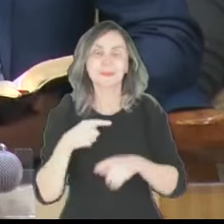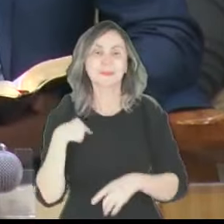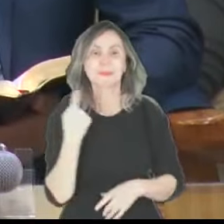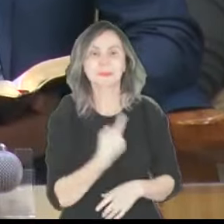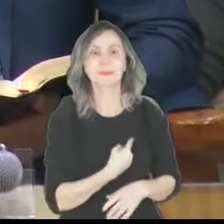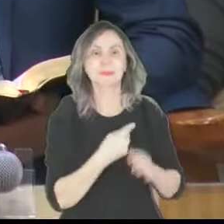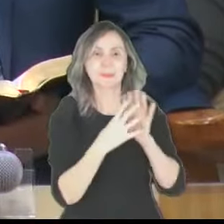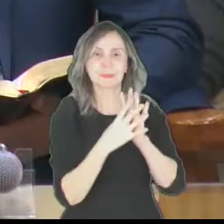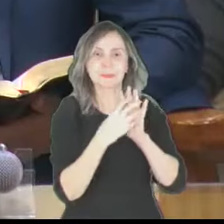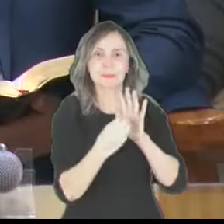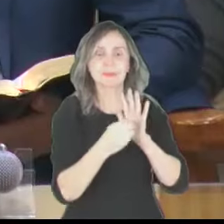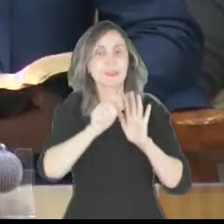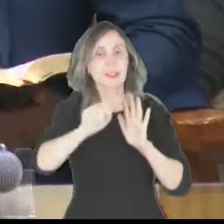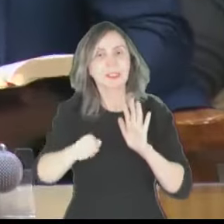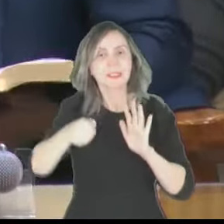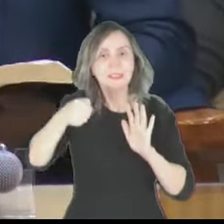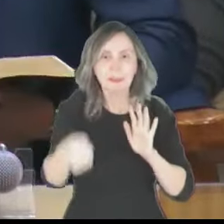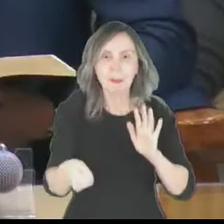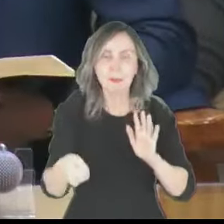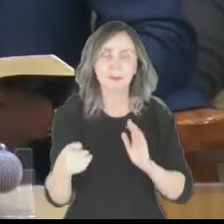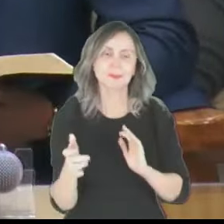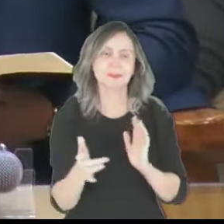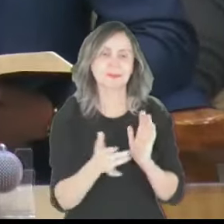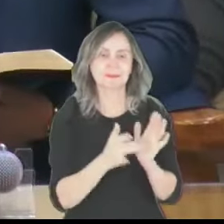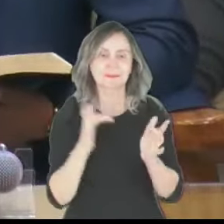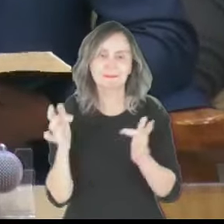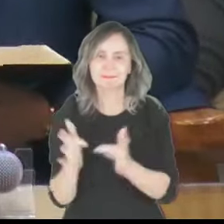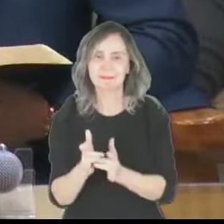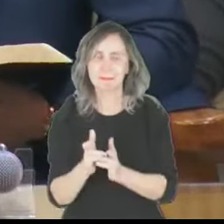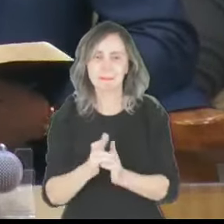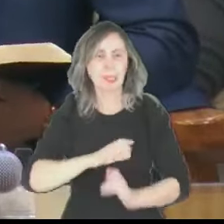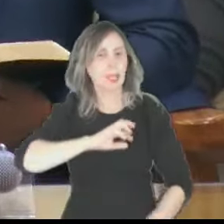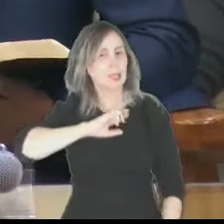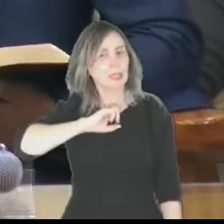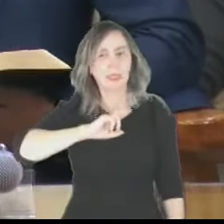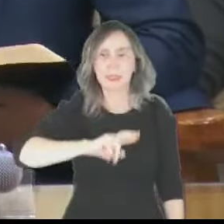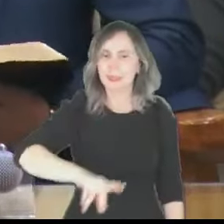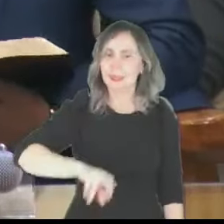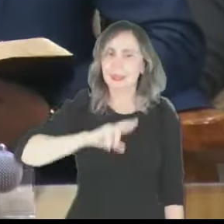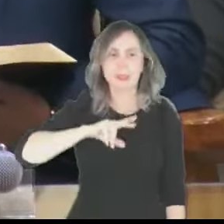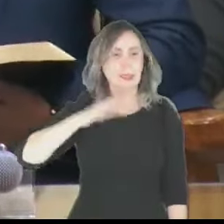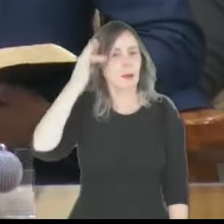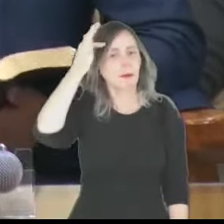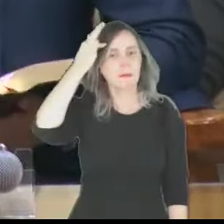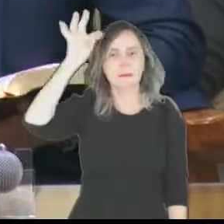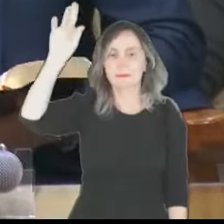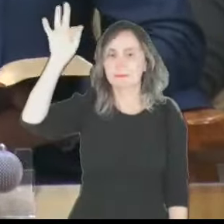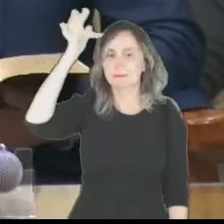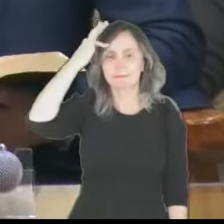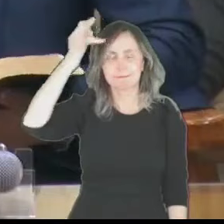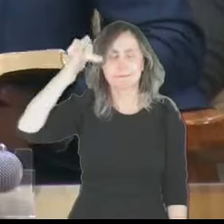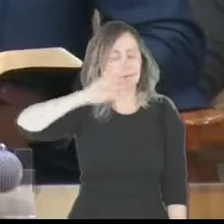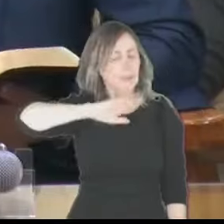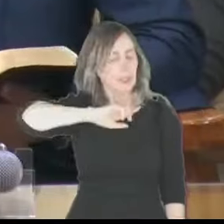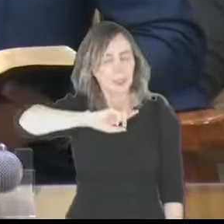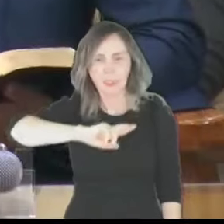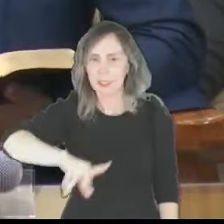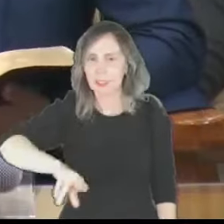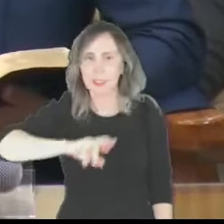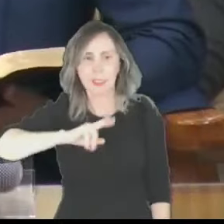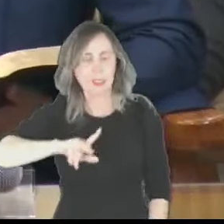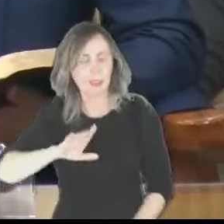O nosso modelo não está na filosofia. O nosso modelo não está nas artes. O